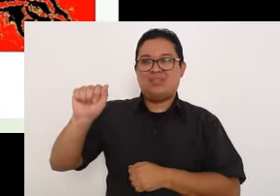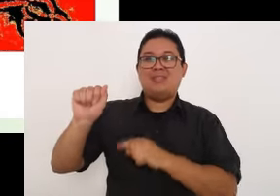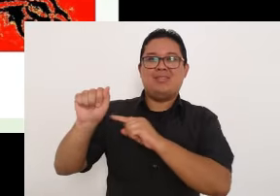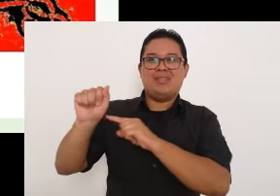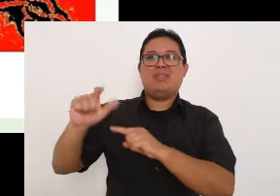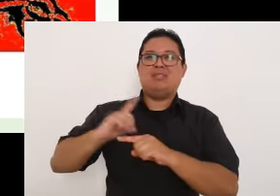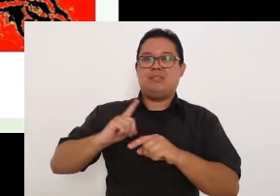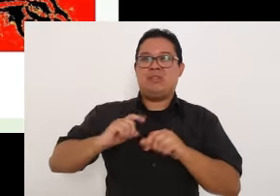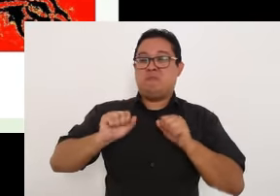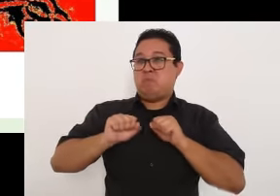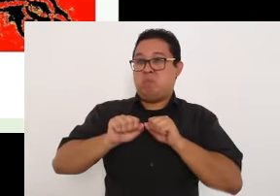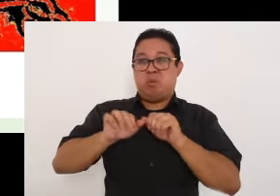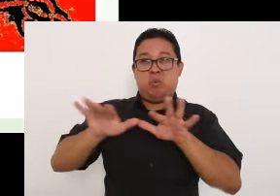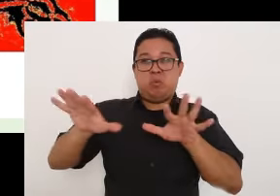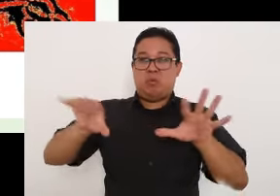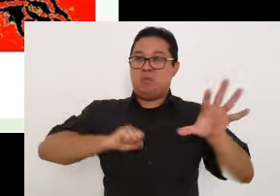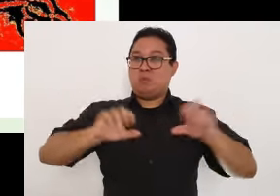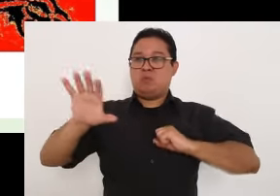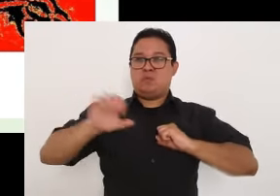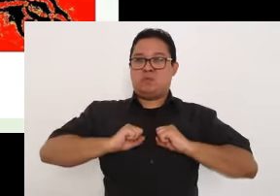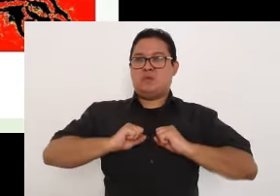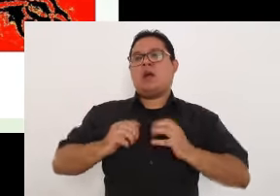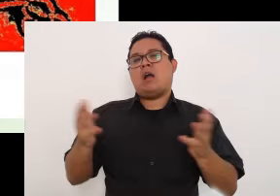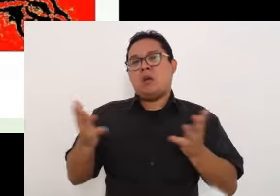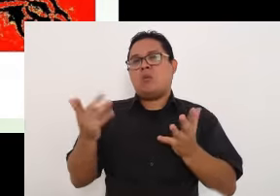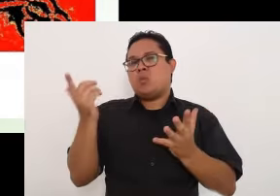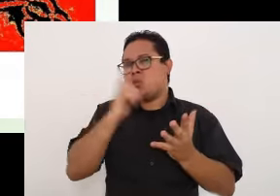das viroses que preocupou bastante o mundo,